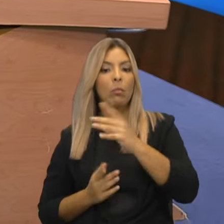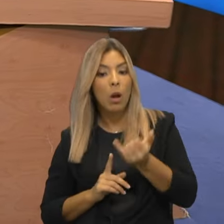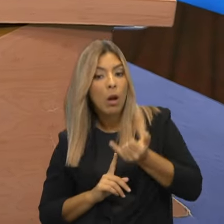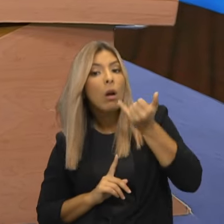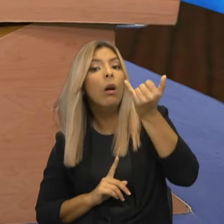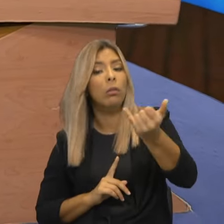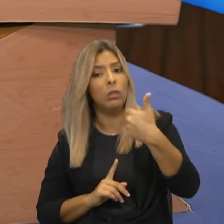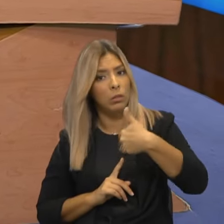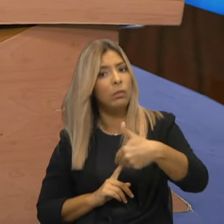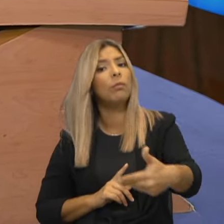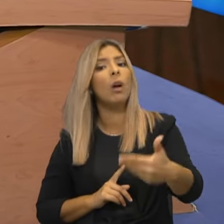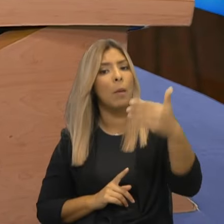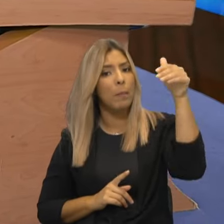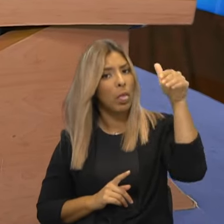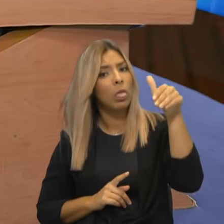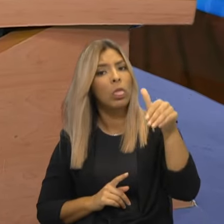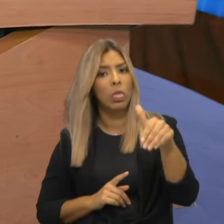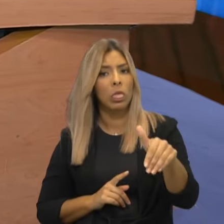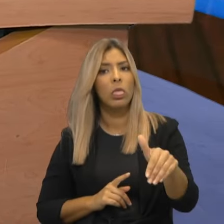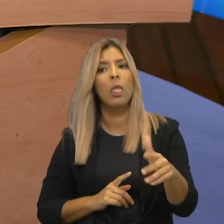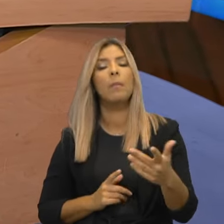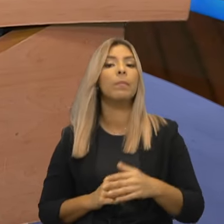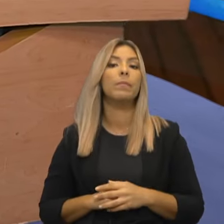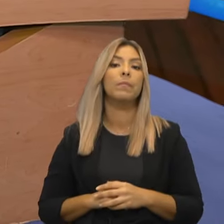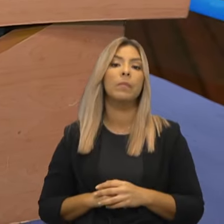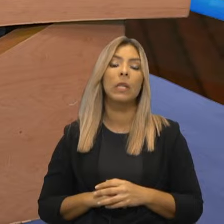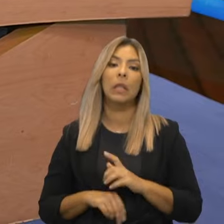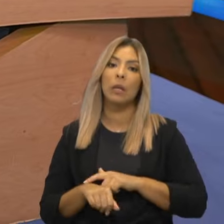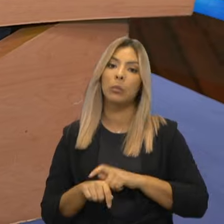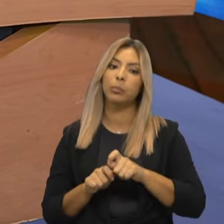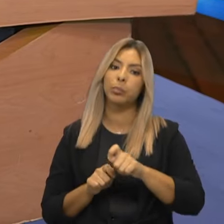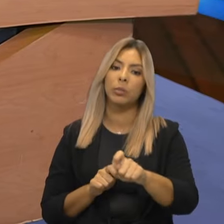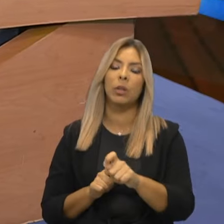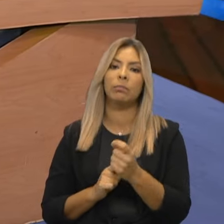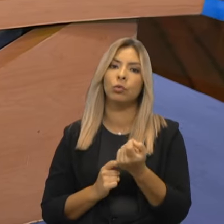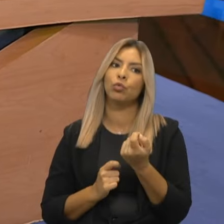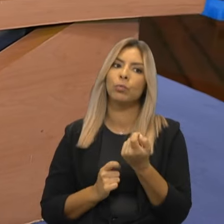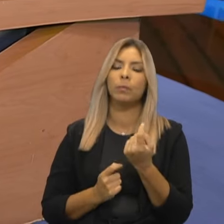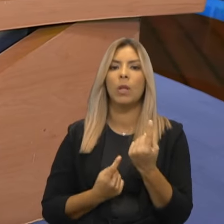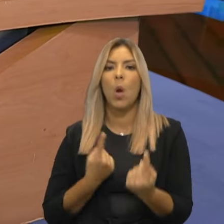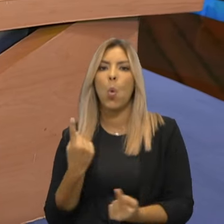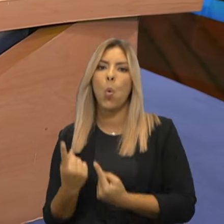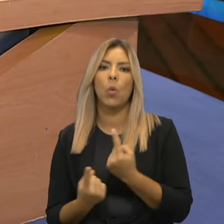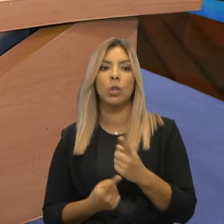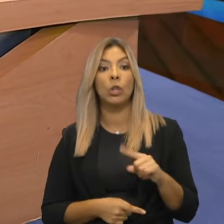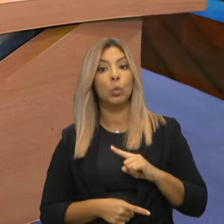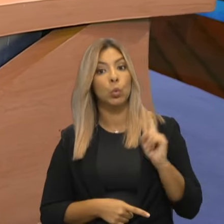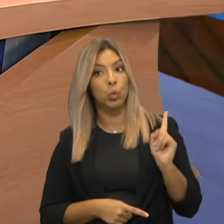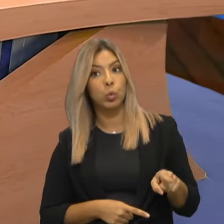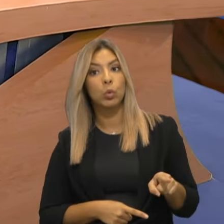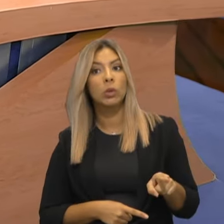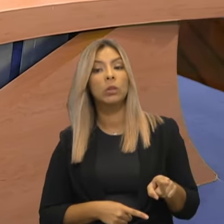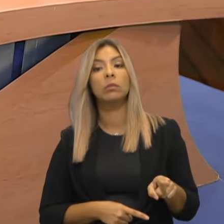ser desaceleração. Ou seja, estamos a viver um período de alguma alívio na